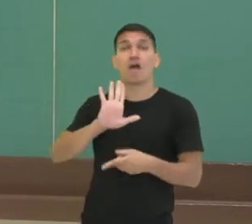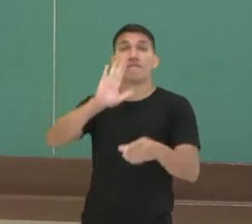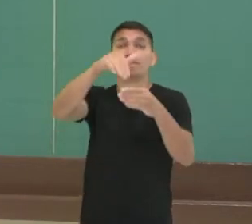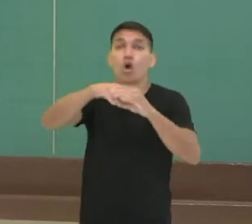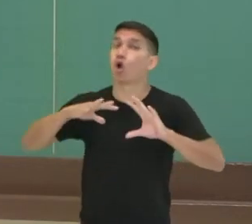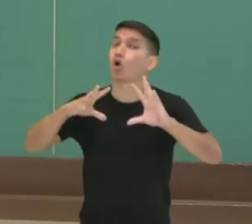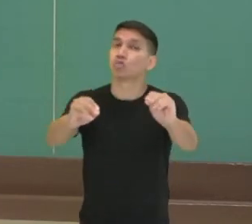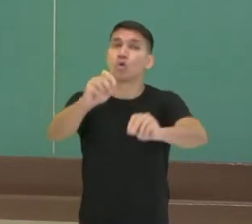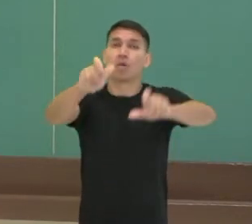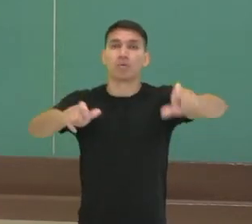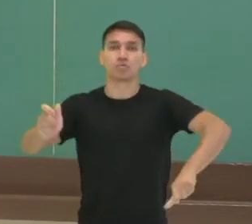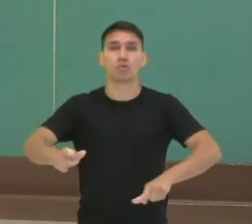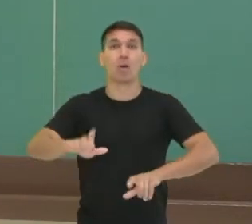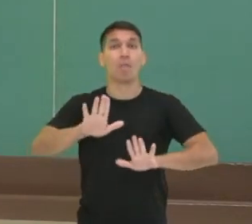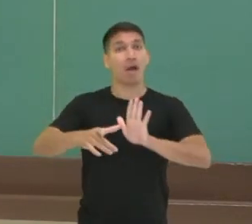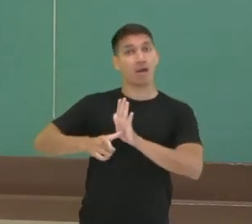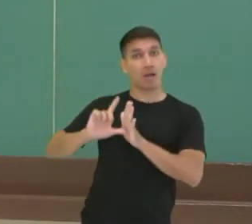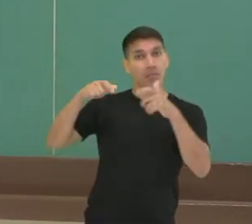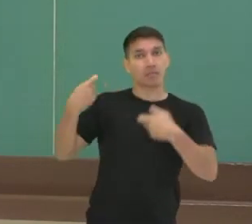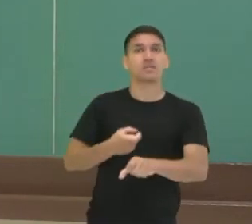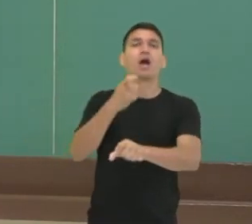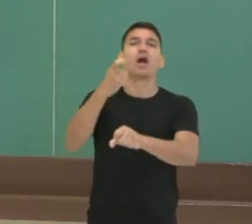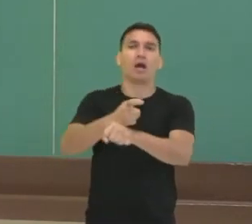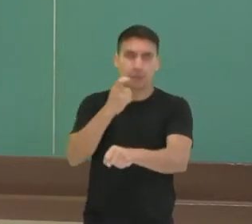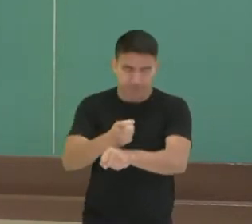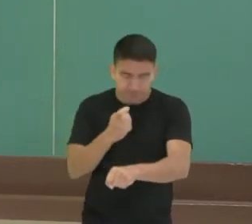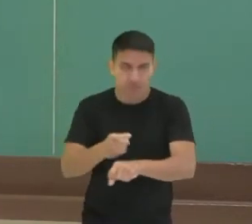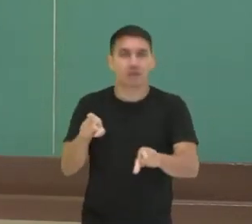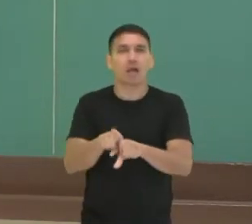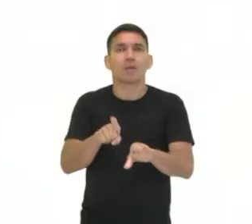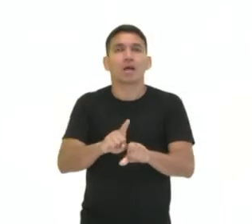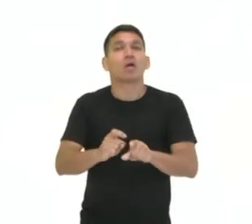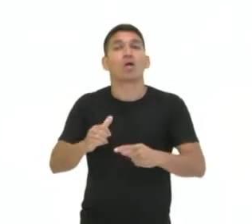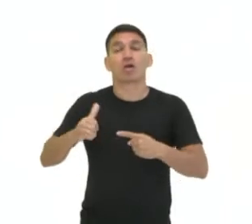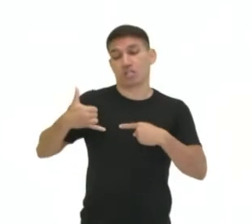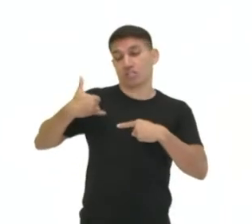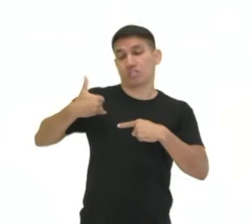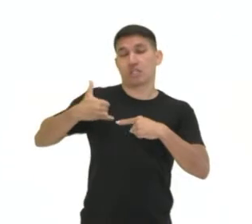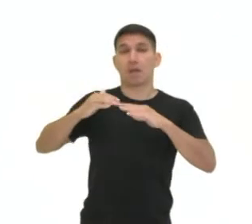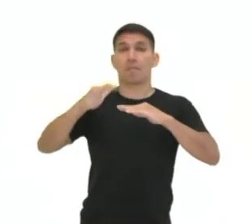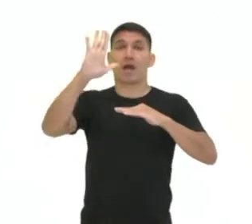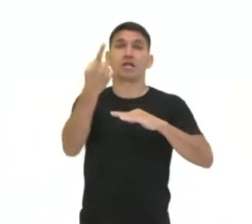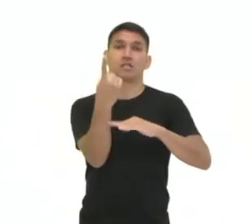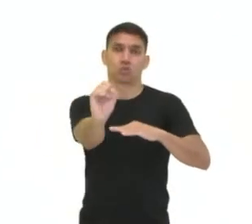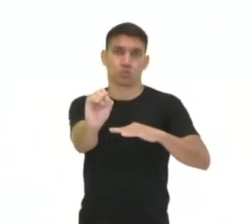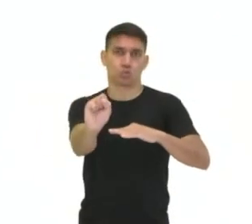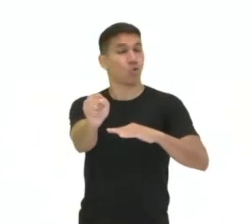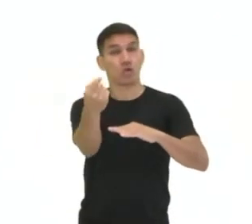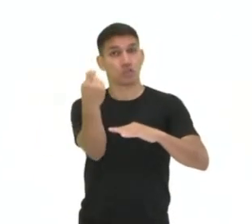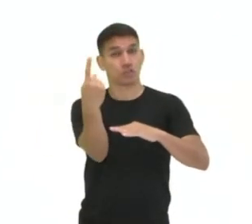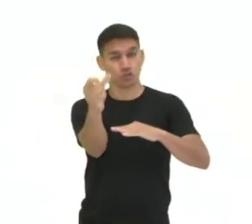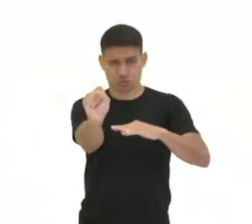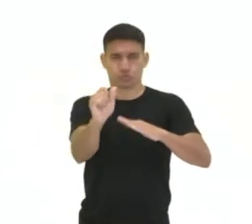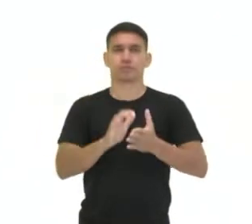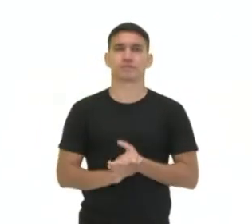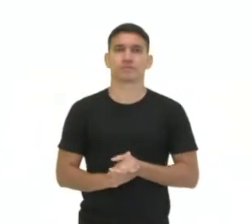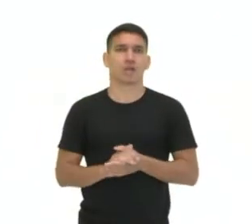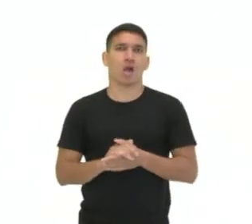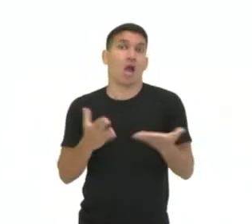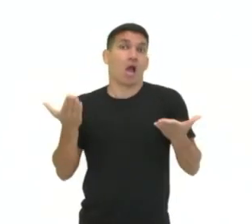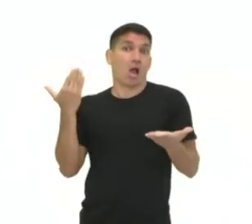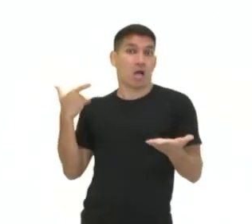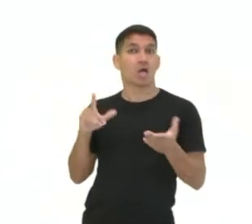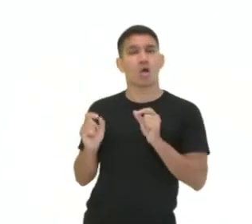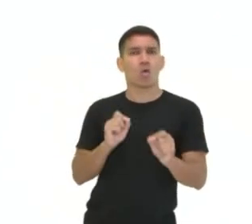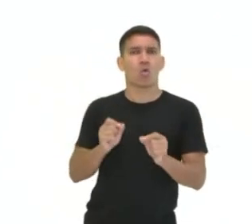fossem alfabetizados e maiores de 18 anos de idade. Tá? Então, analfabetos ainda não poderiam votar, não é que nem hoje que